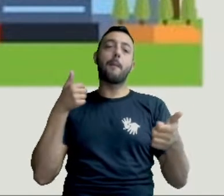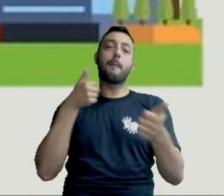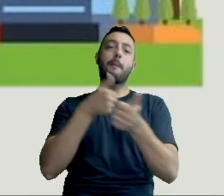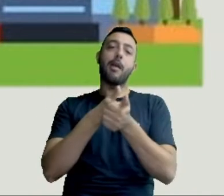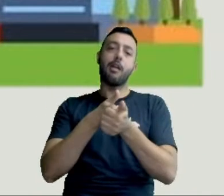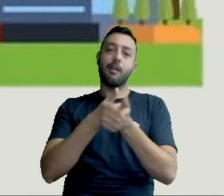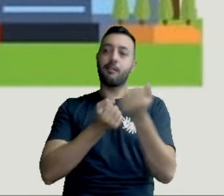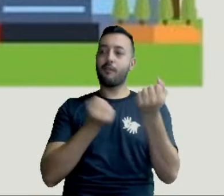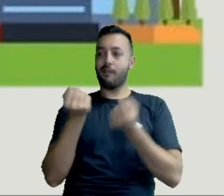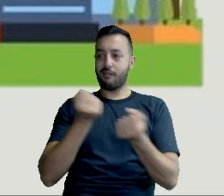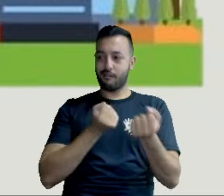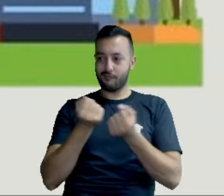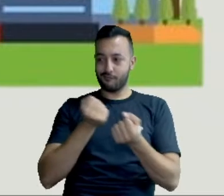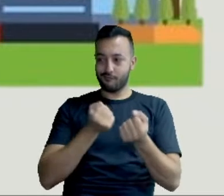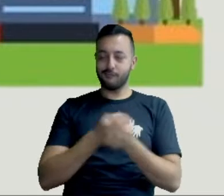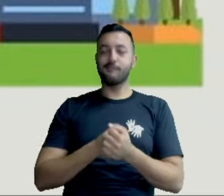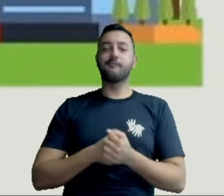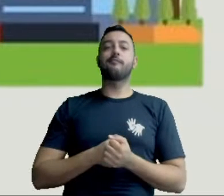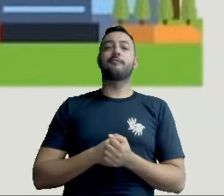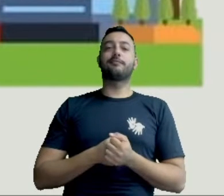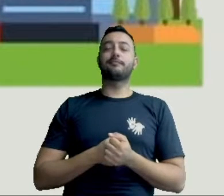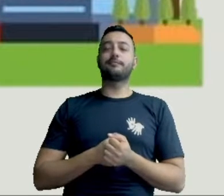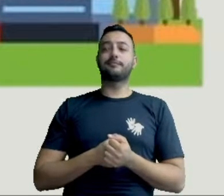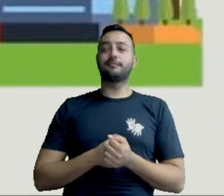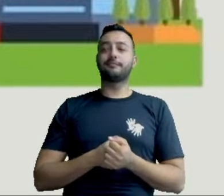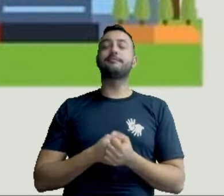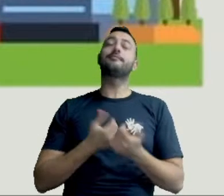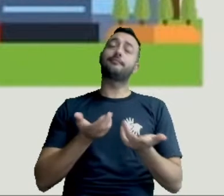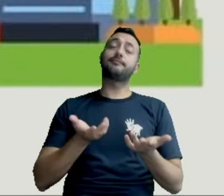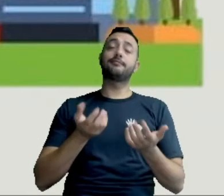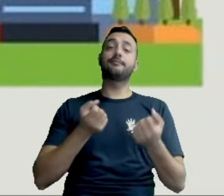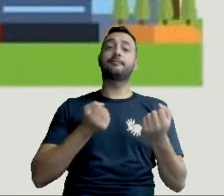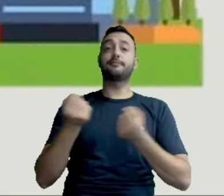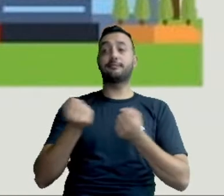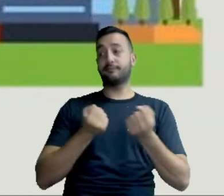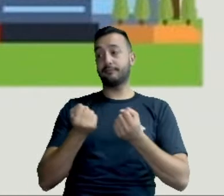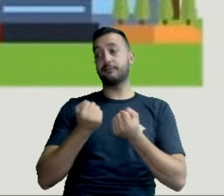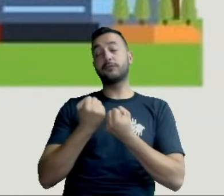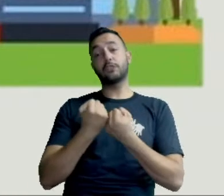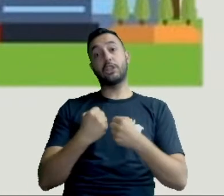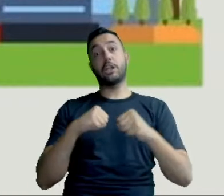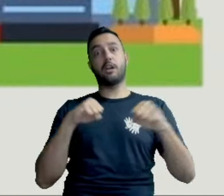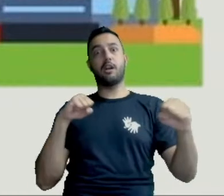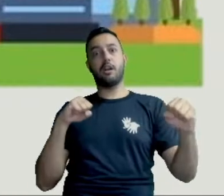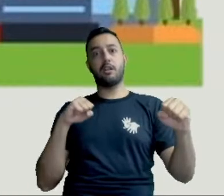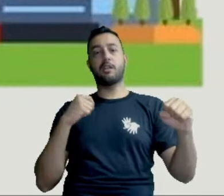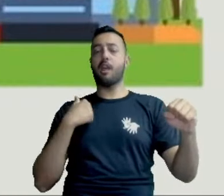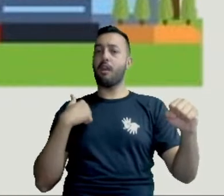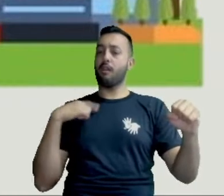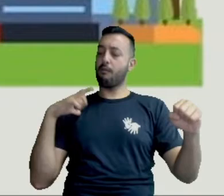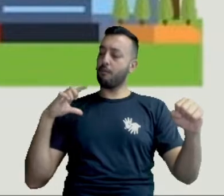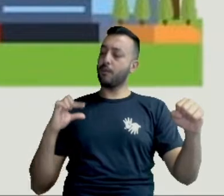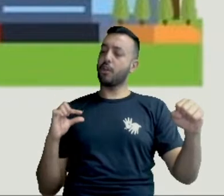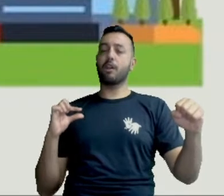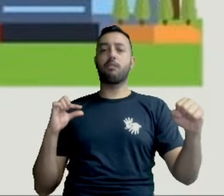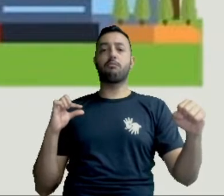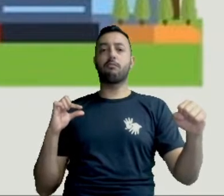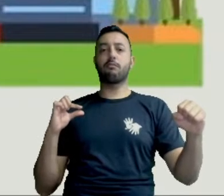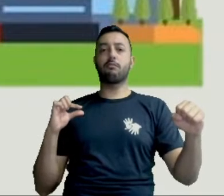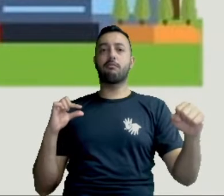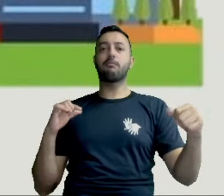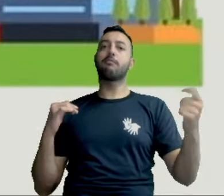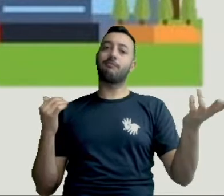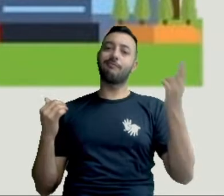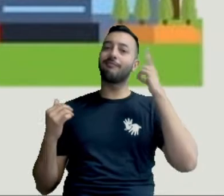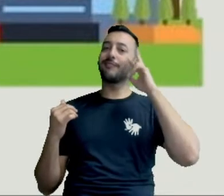carro, tá? Nesse caso, o carro ele é grande em relação a você. Lembra que a gente viu